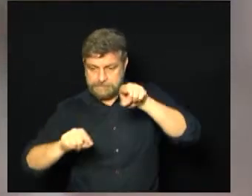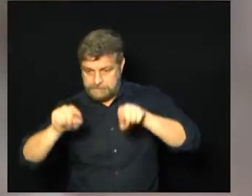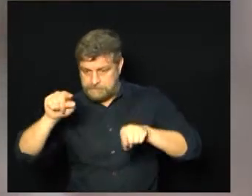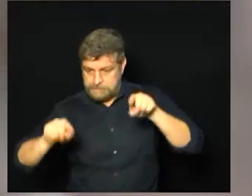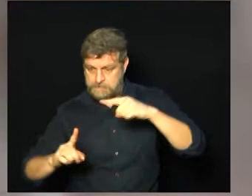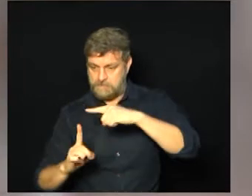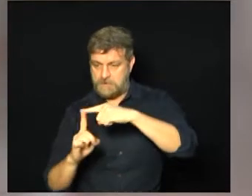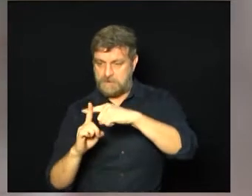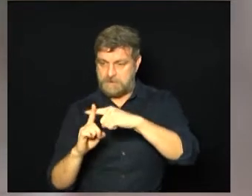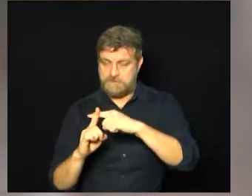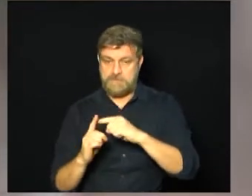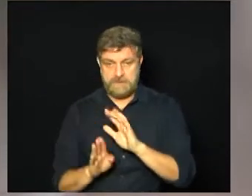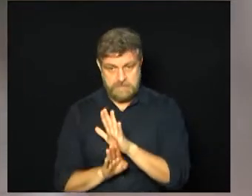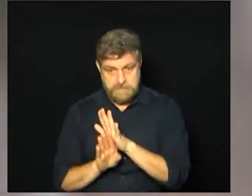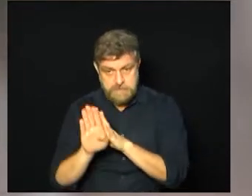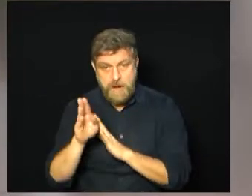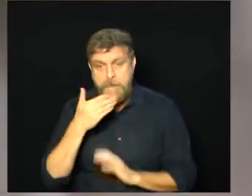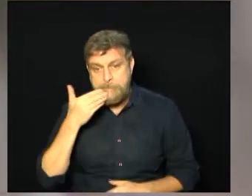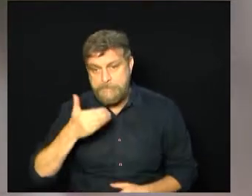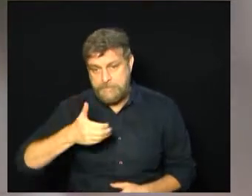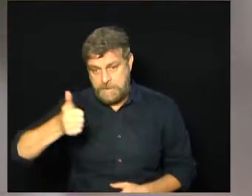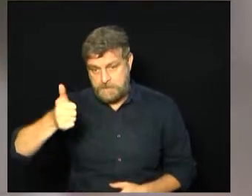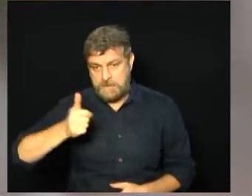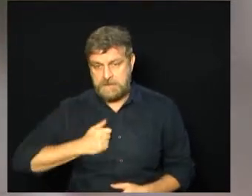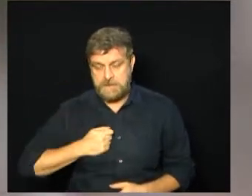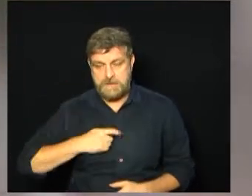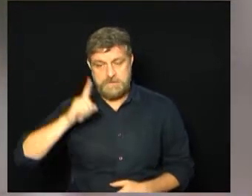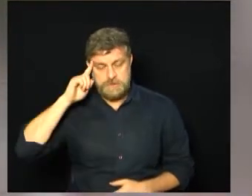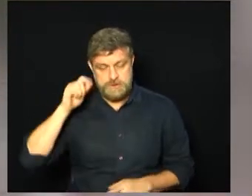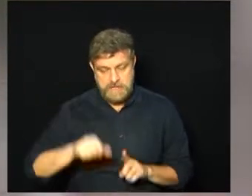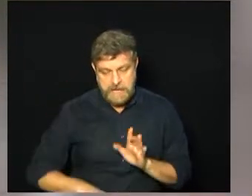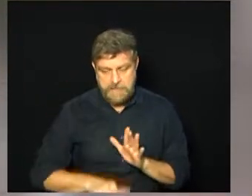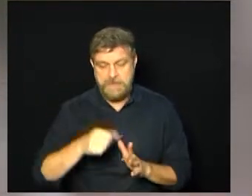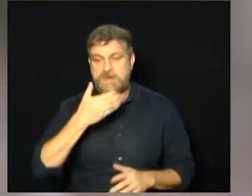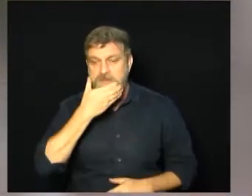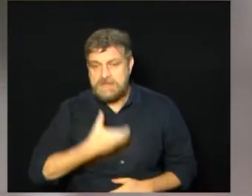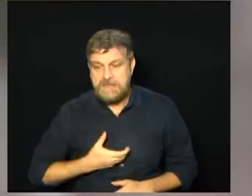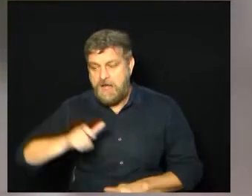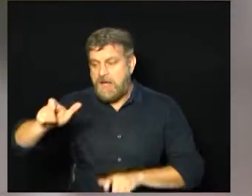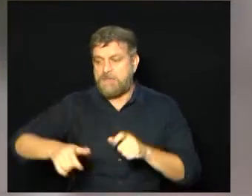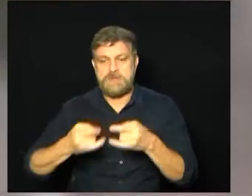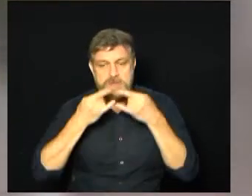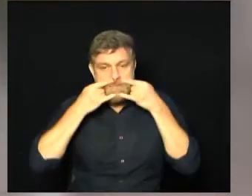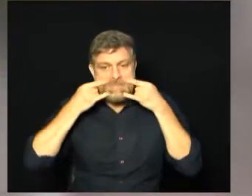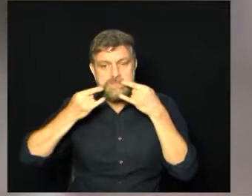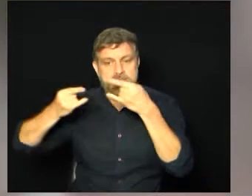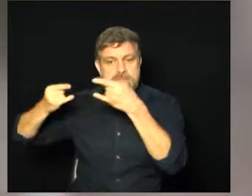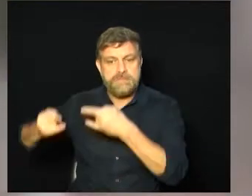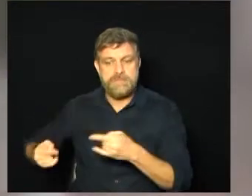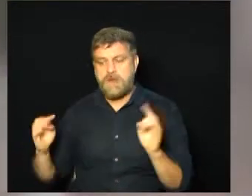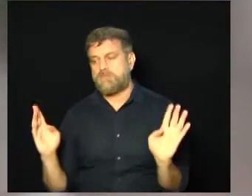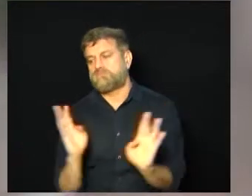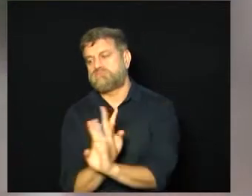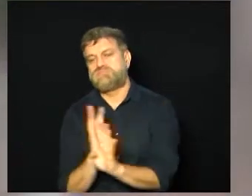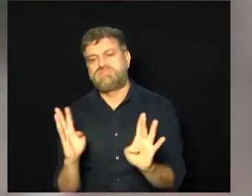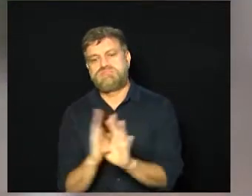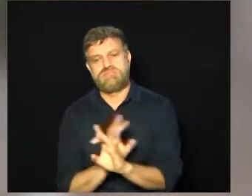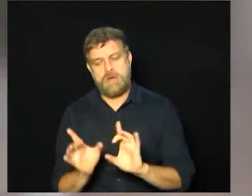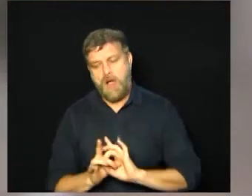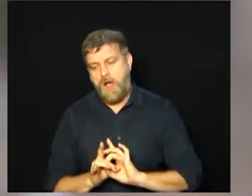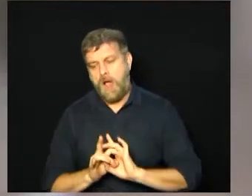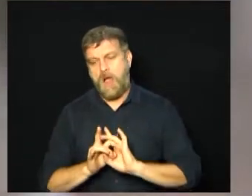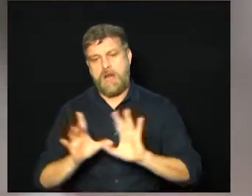temos observado, muito provavelmente a partir de 1º de dezembro, aí sim as pessoas poderão, ao sair, não usar máscaras. Até